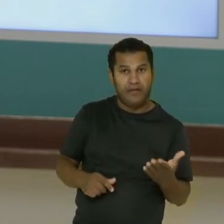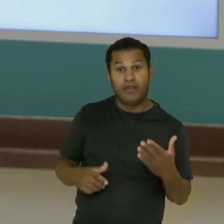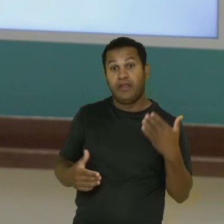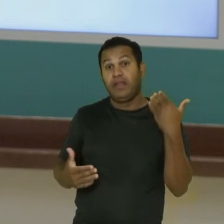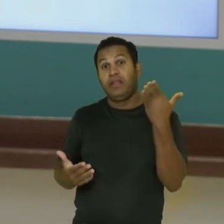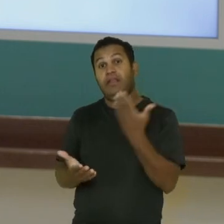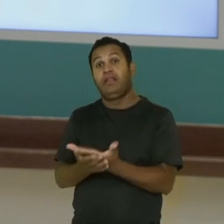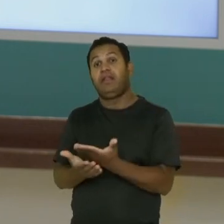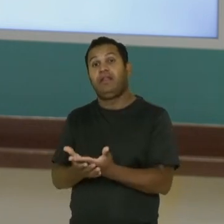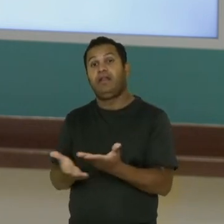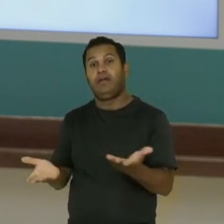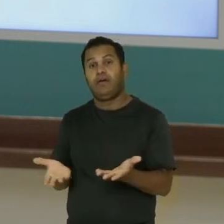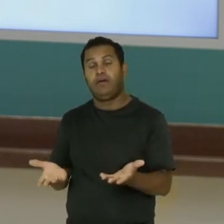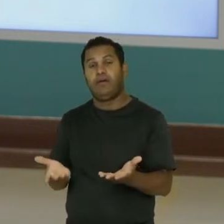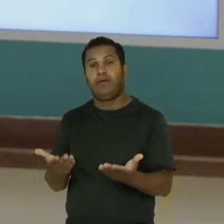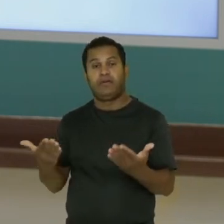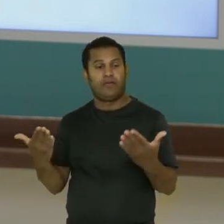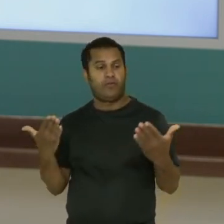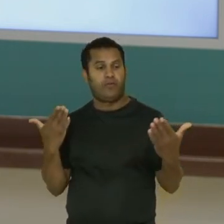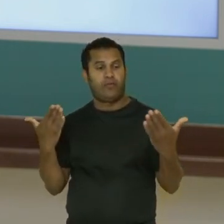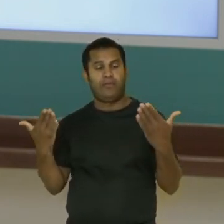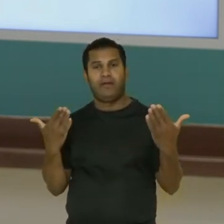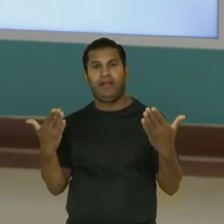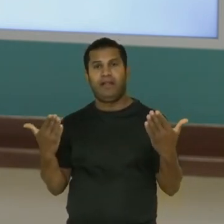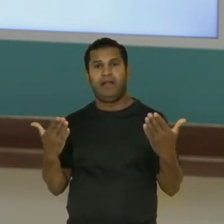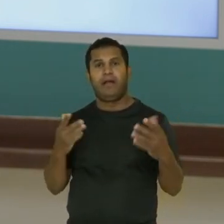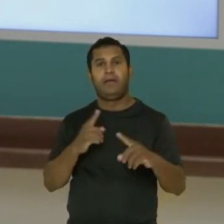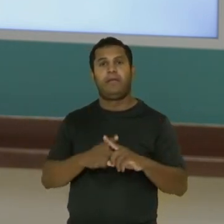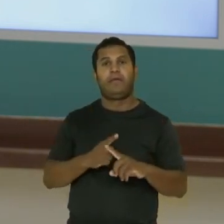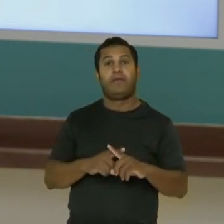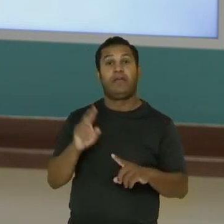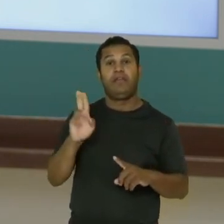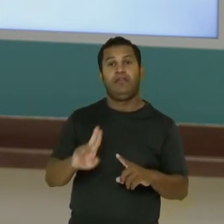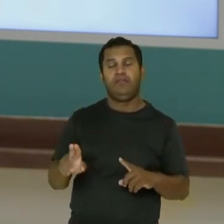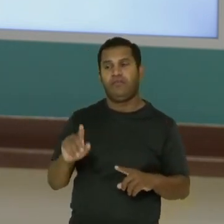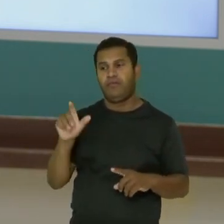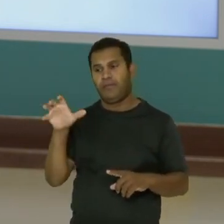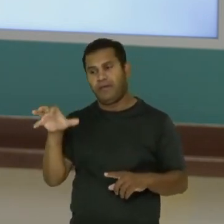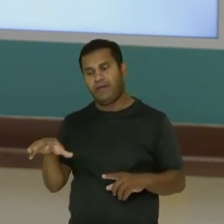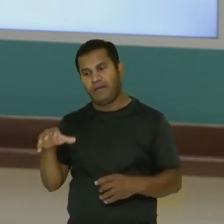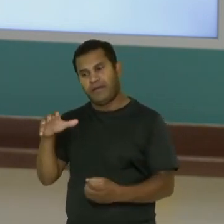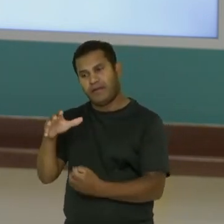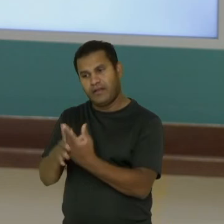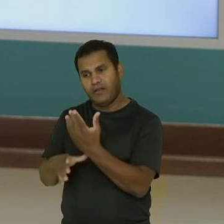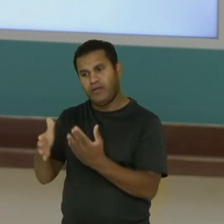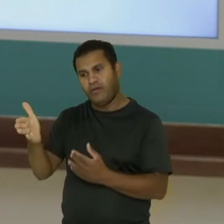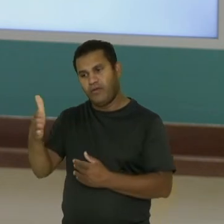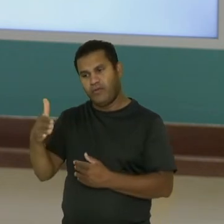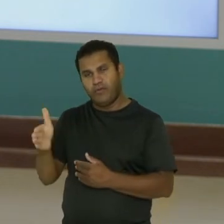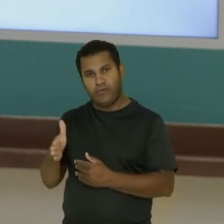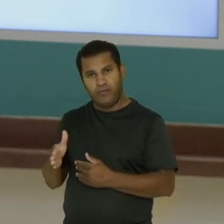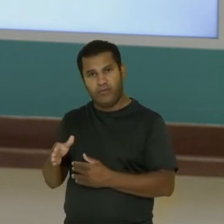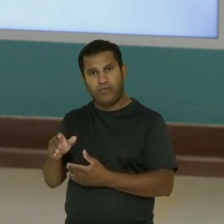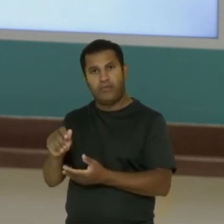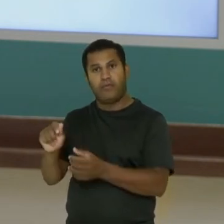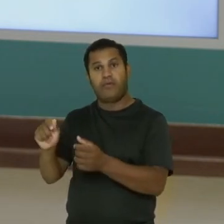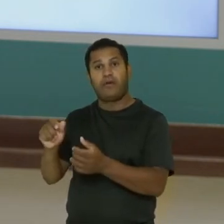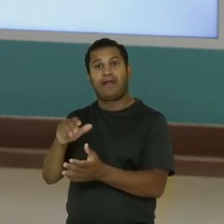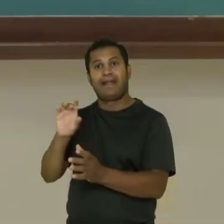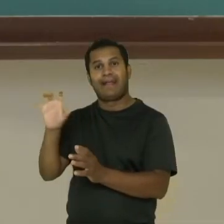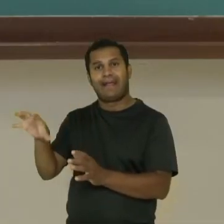vão estabelecer comparação. Quais os critérios usados para criar cada uma dessas